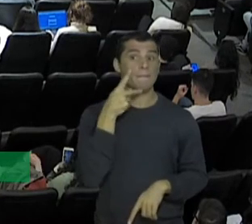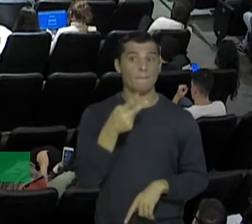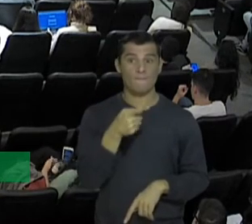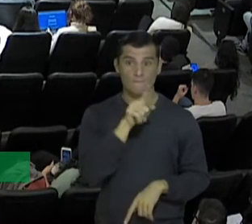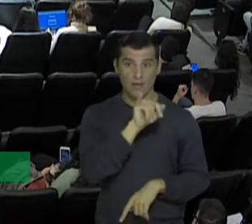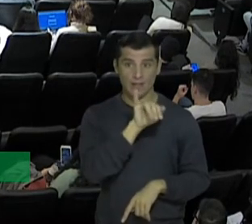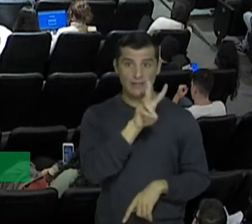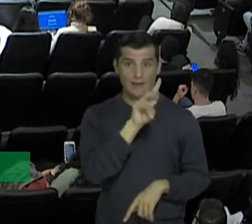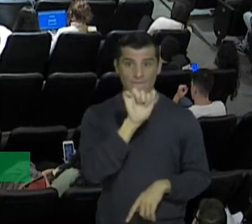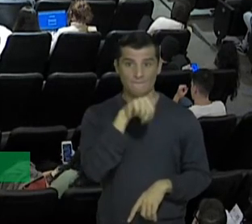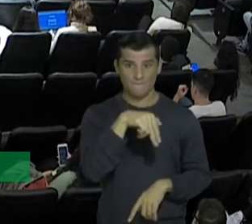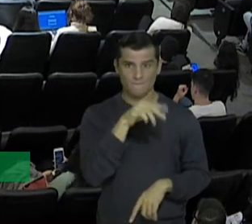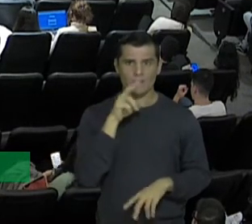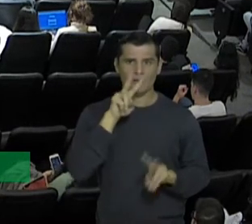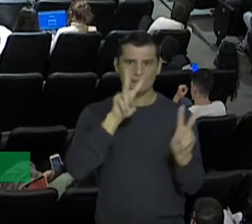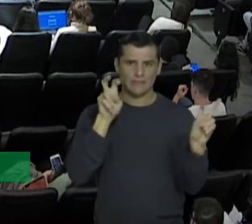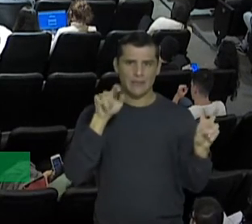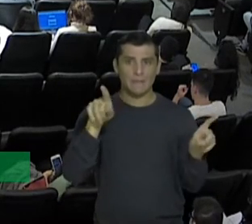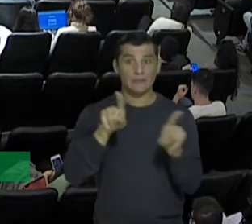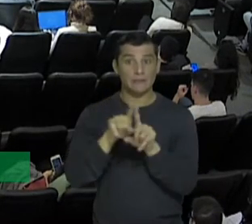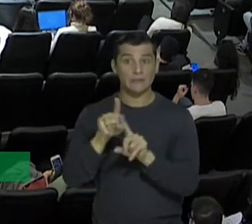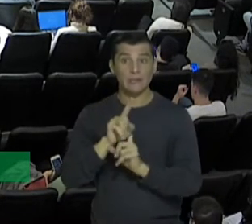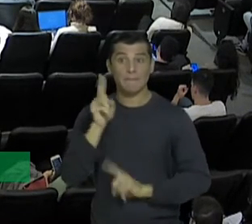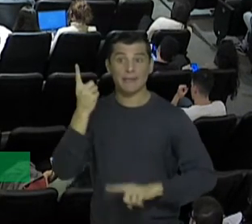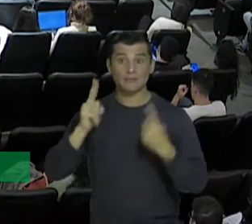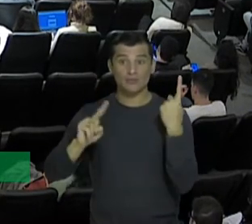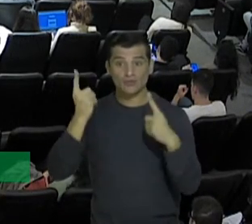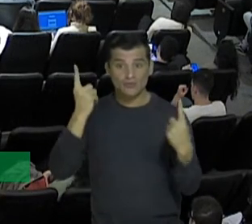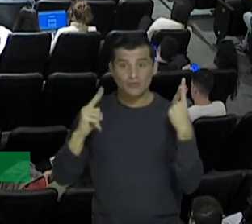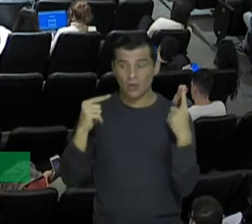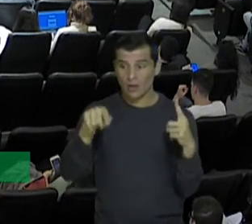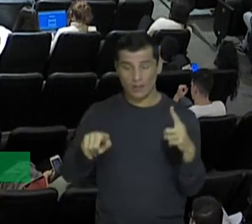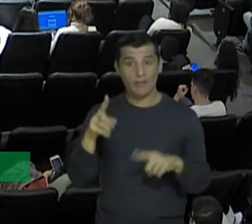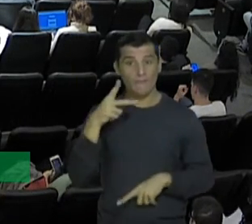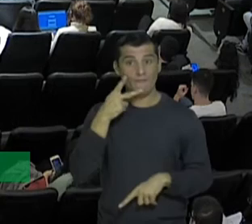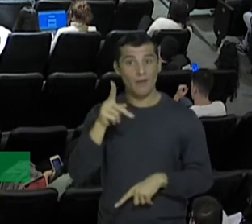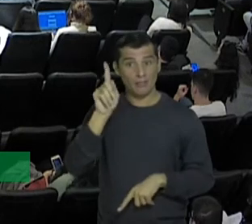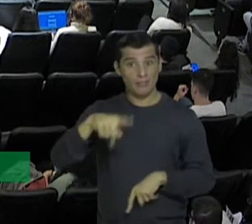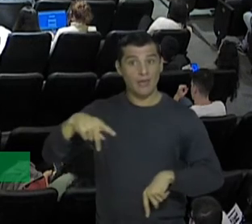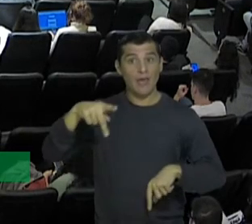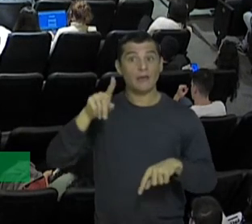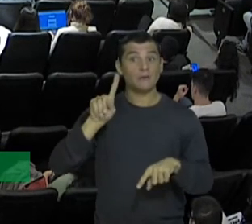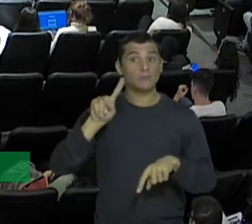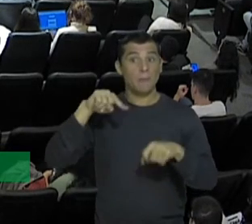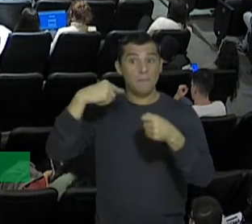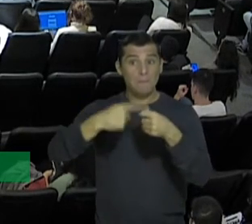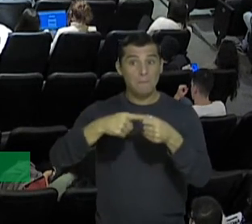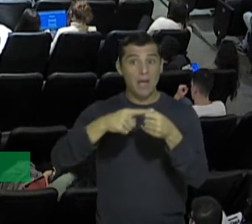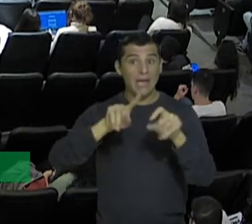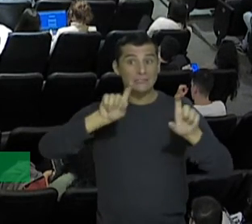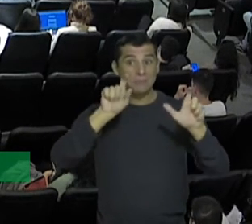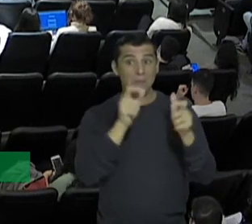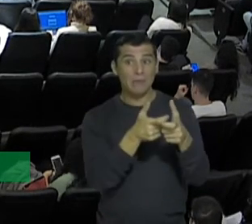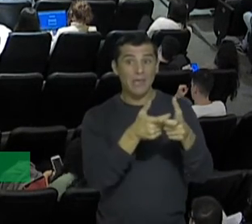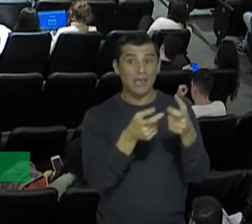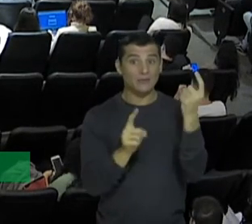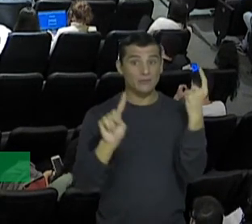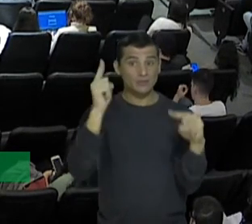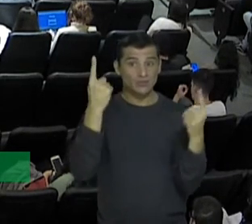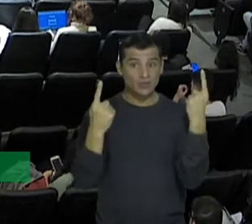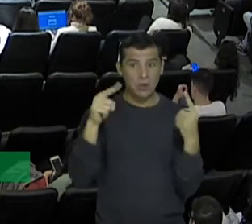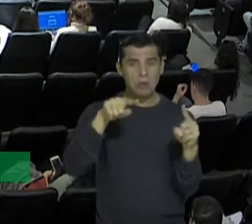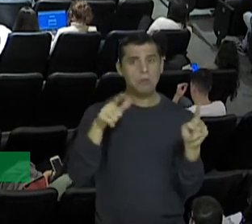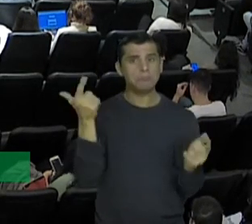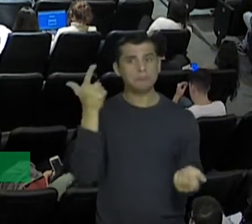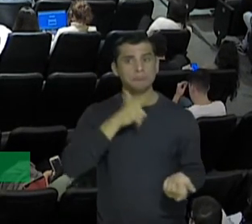nes fez a respeito do Chile o Chile cresceu por quê Porque um país pequeno que se especializou efetivamente em que em teros